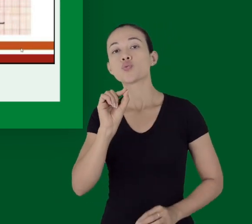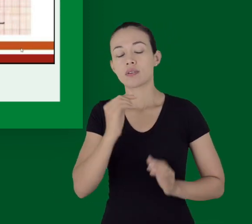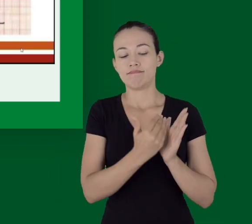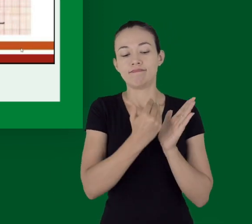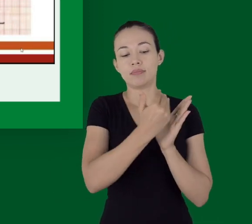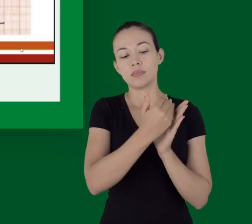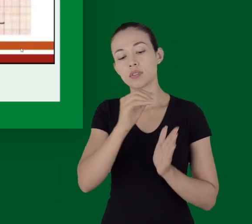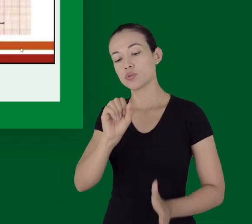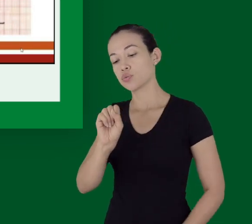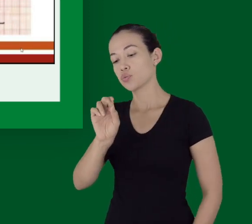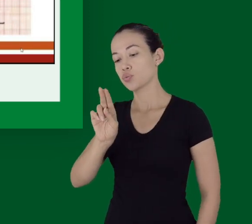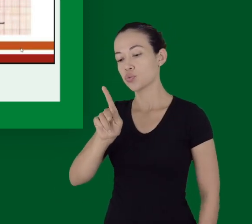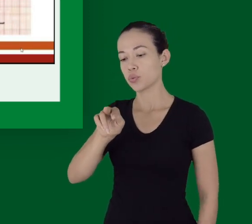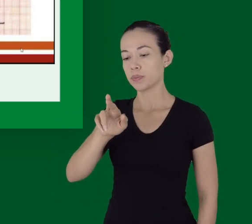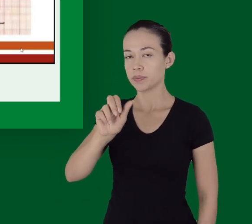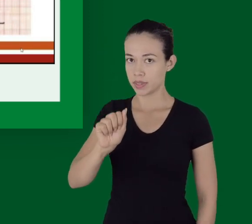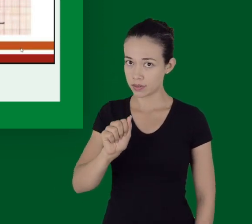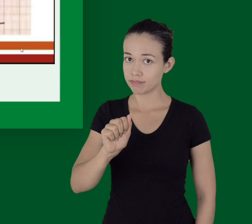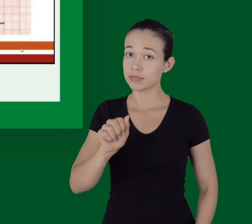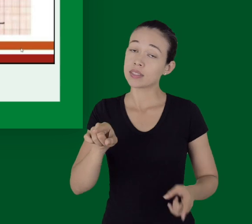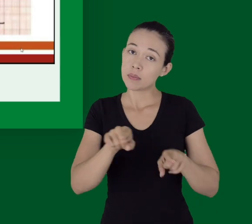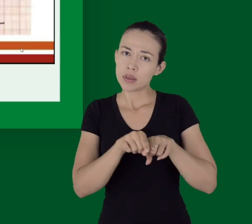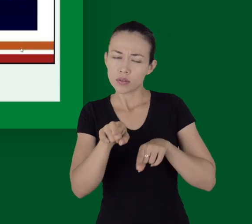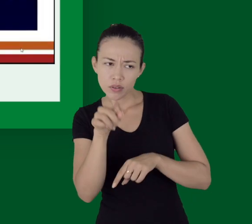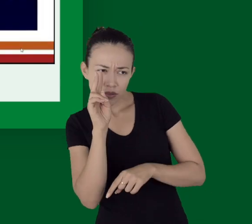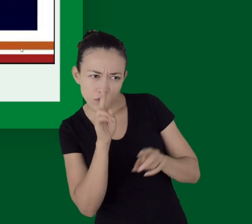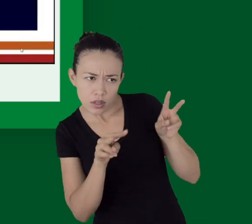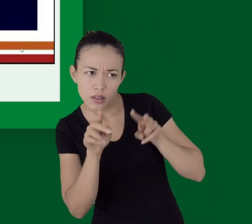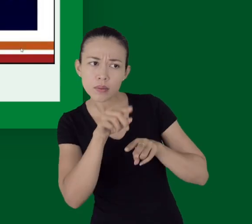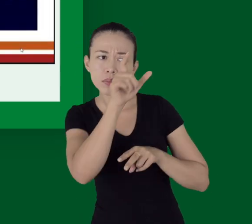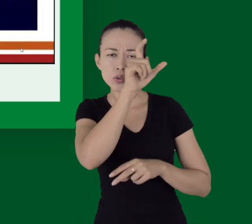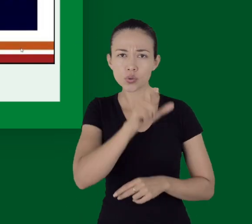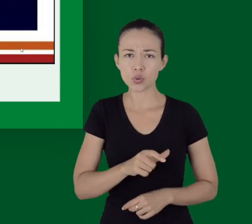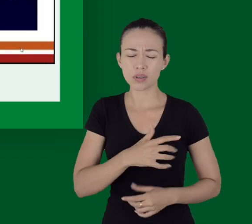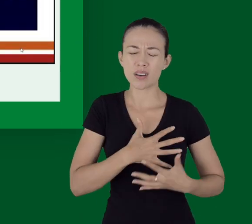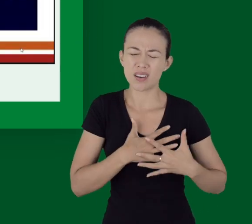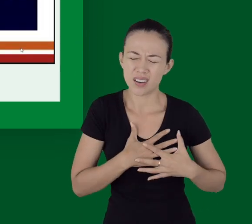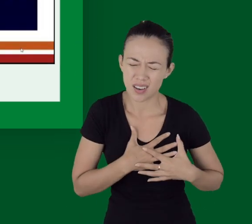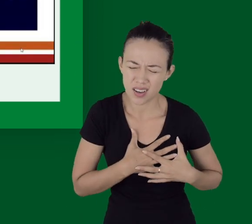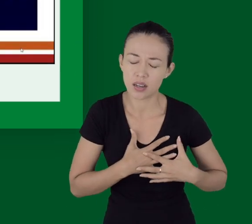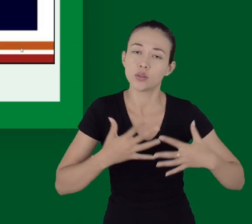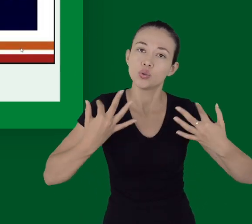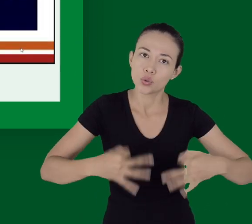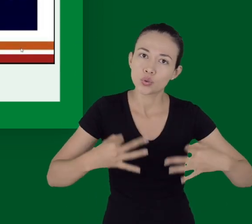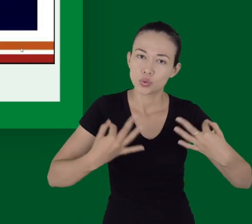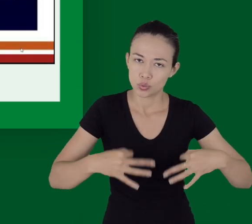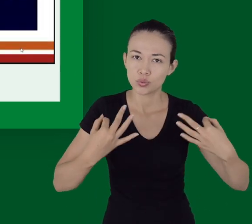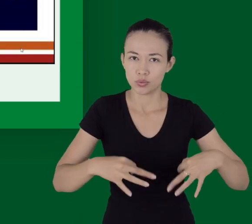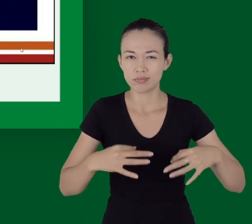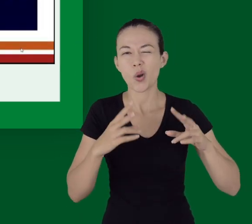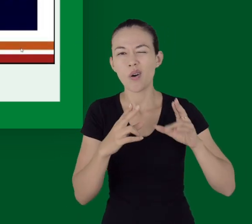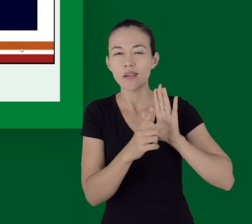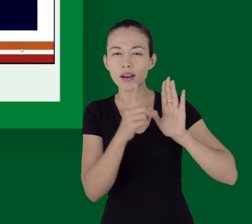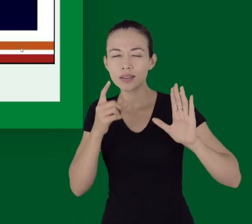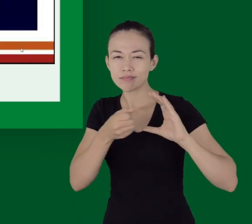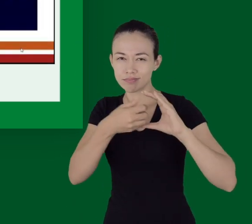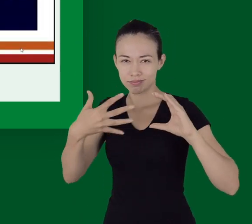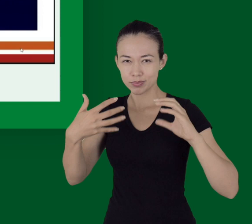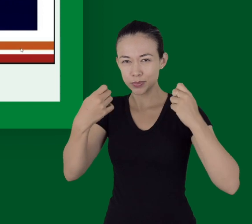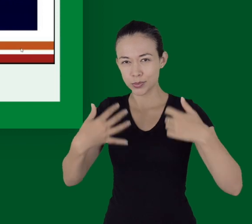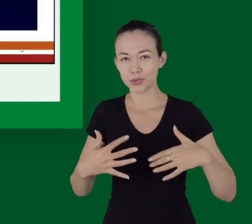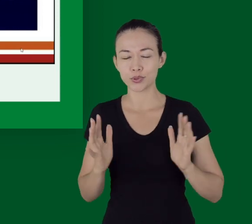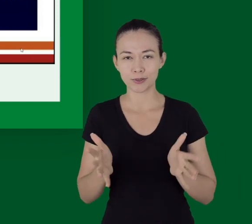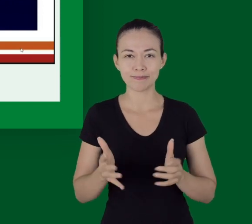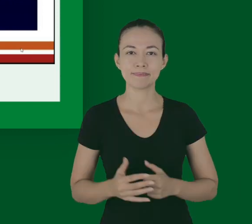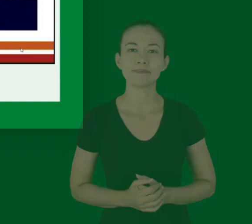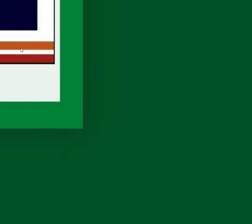num paciente que parece estar infartando, né? Pelas características que a gente conversou já. Então, só para falar,